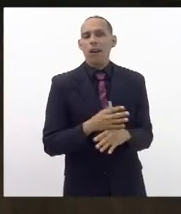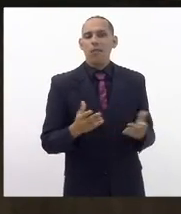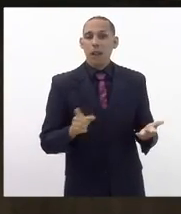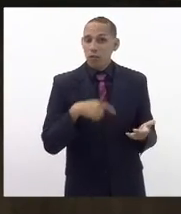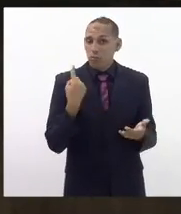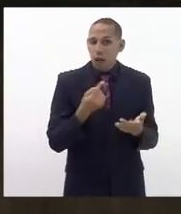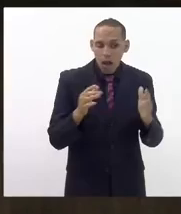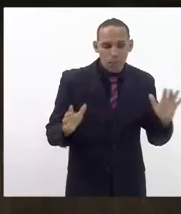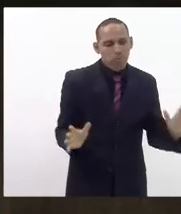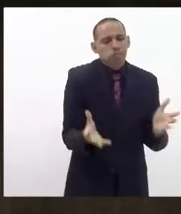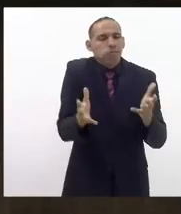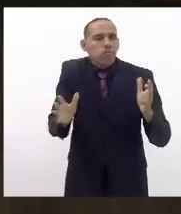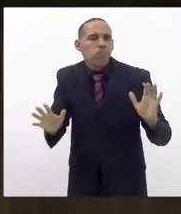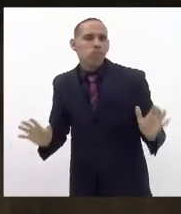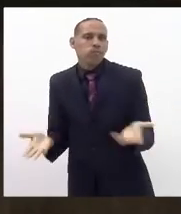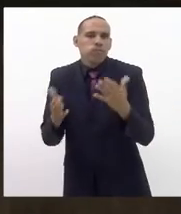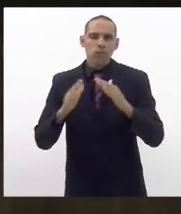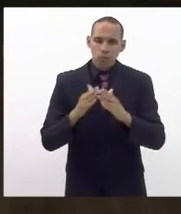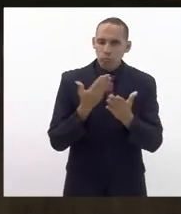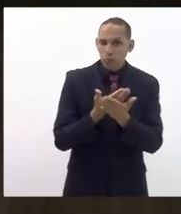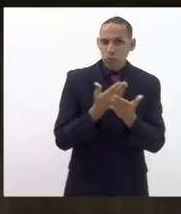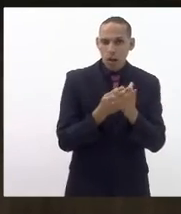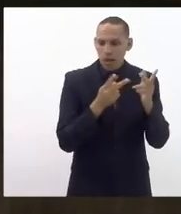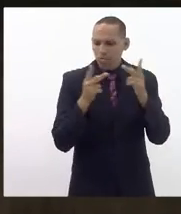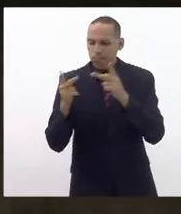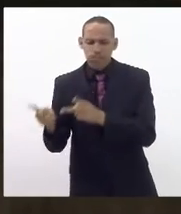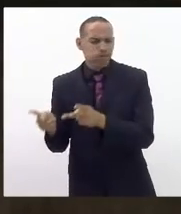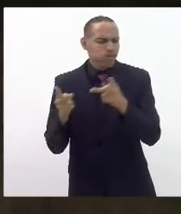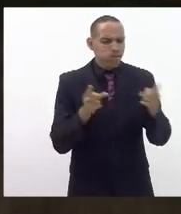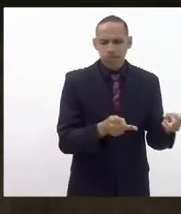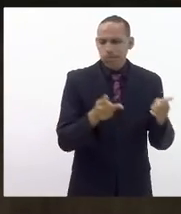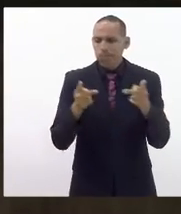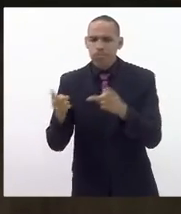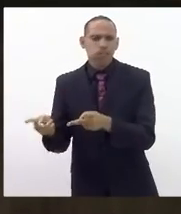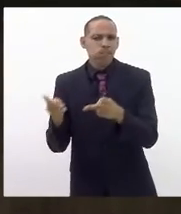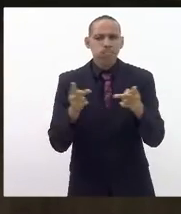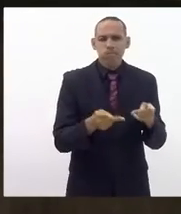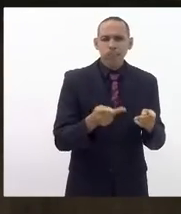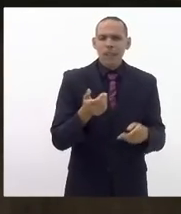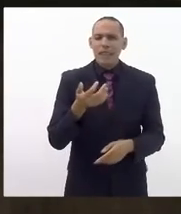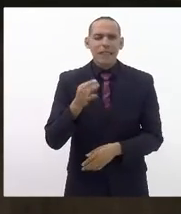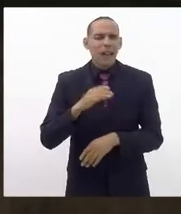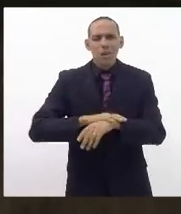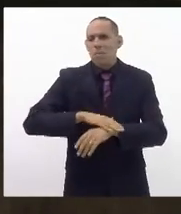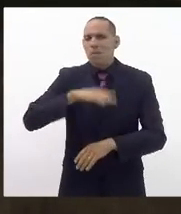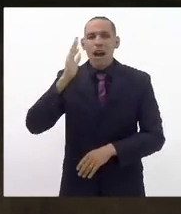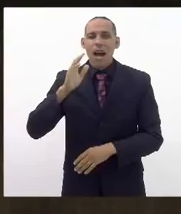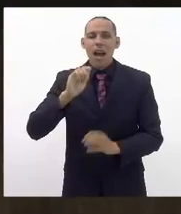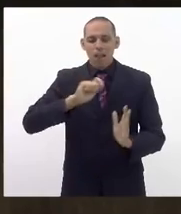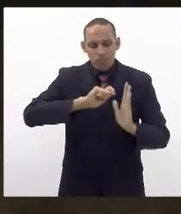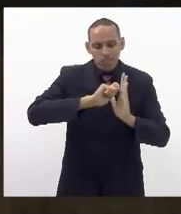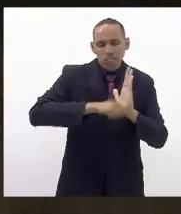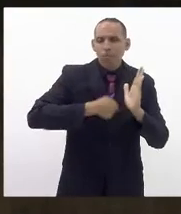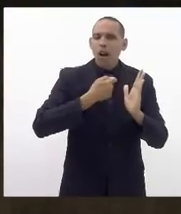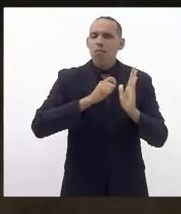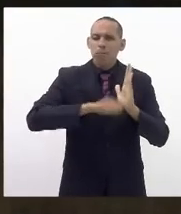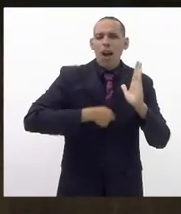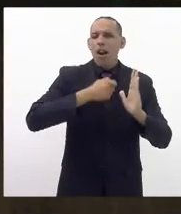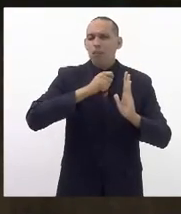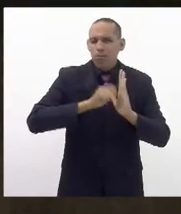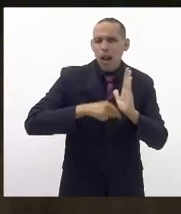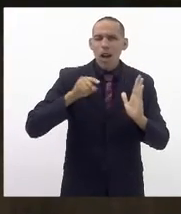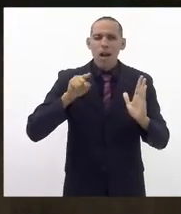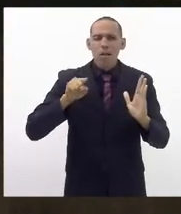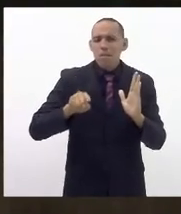está mobilizando as escolas, está visitando, já visitei dezenas de escolas com isso, estamos lançando um abaixo-assinado que já tem milhares de